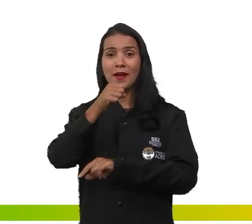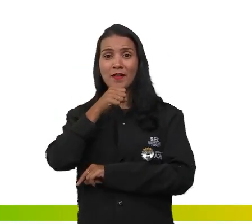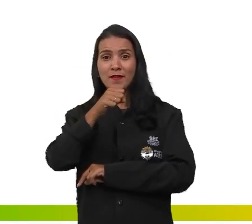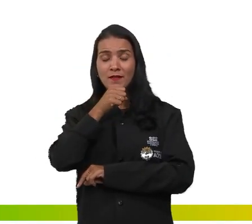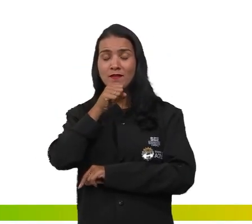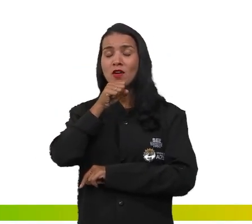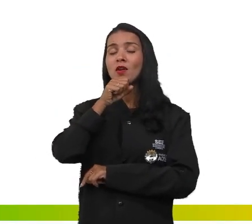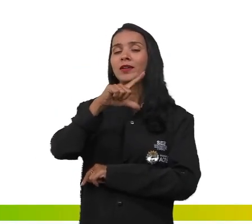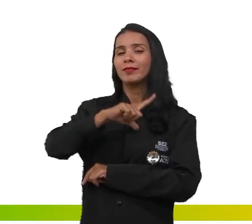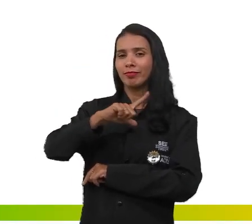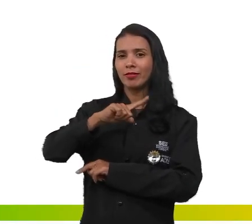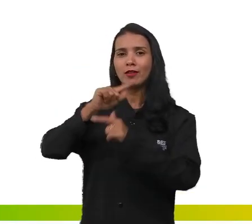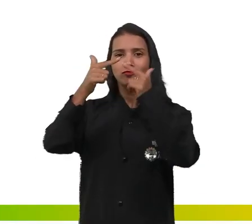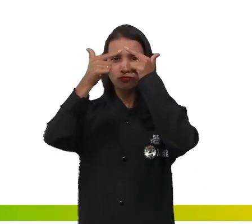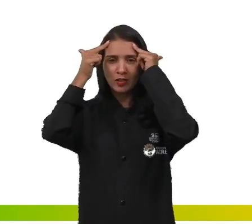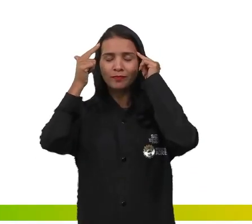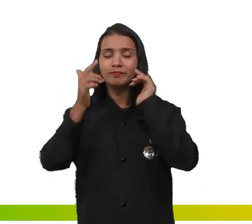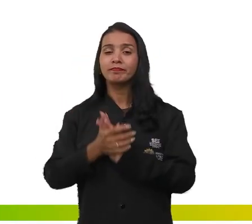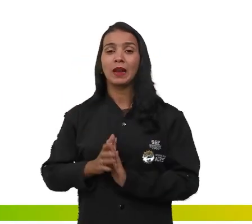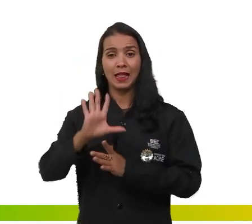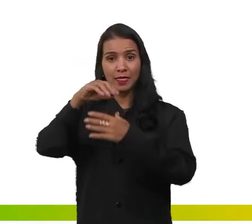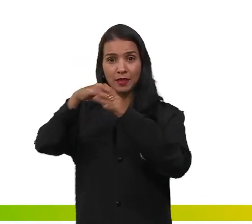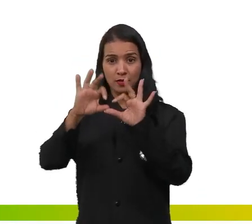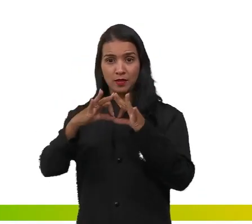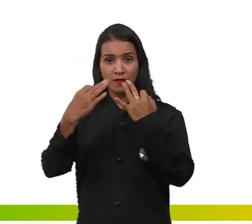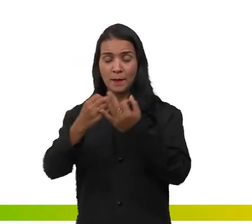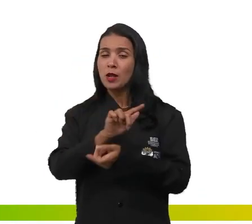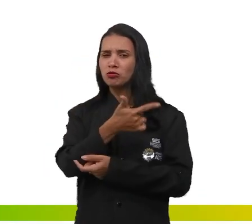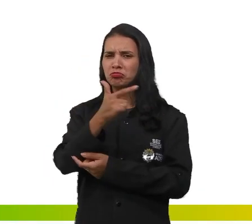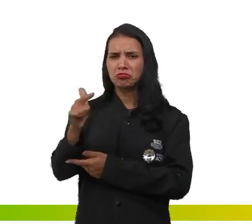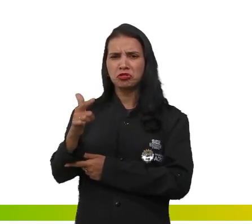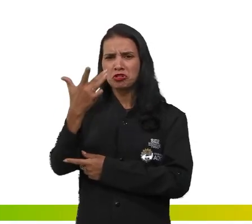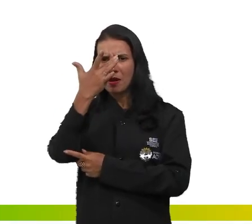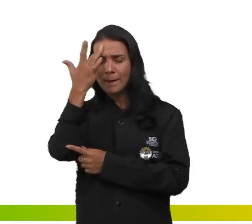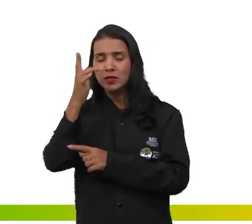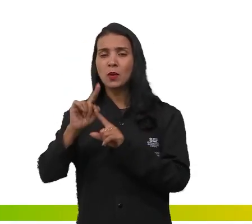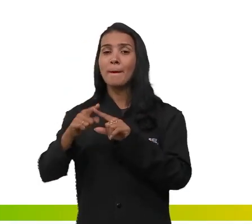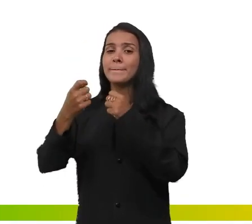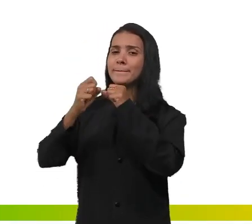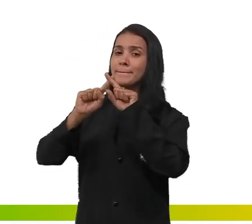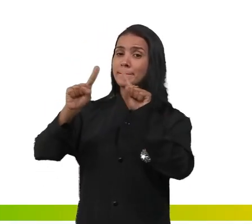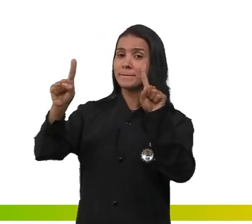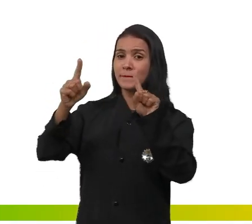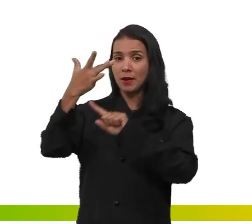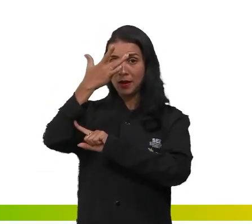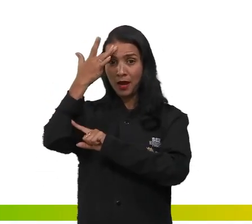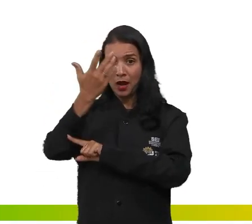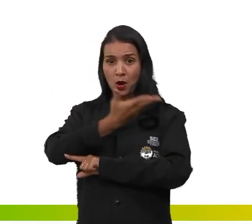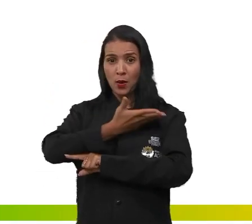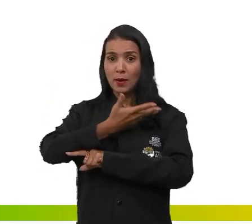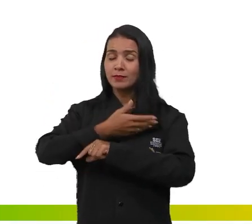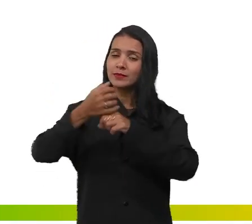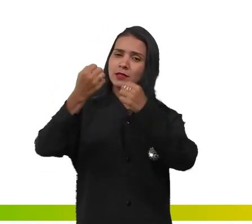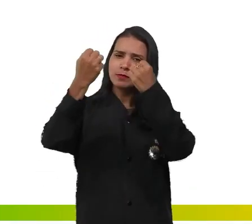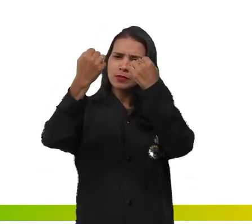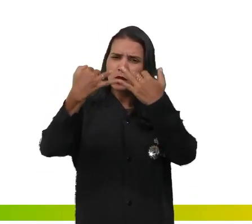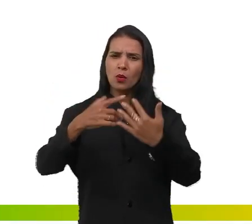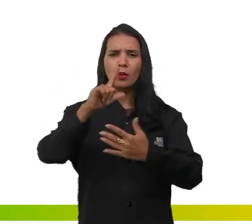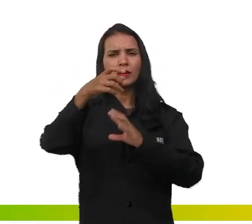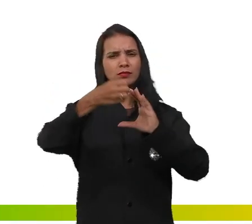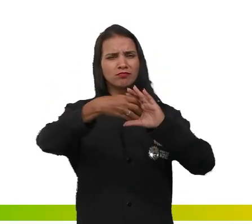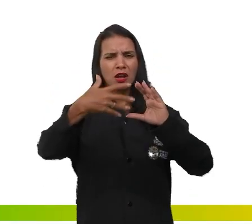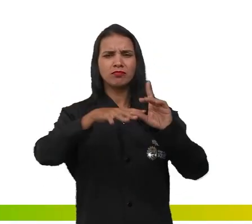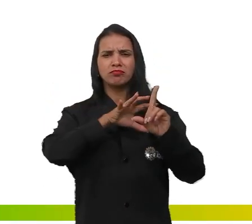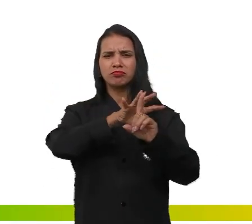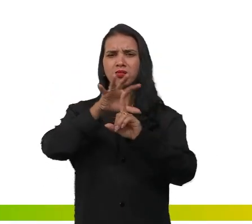avô materno não havia histórico de calvície. Seu amigo explicou que a calvície é uma característica influenciada pelo